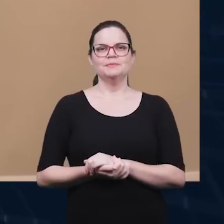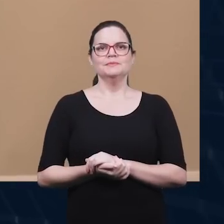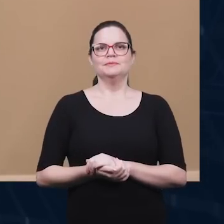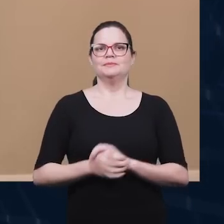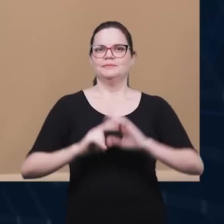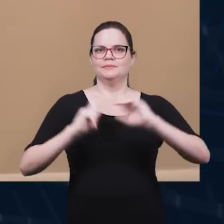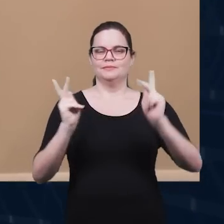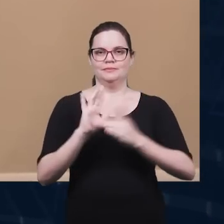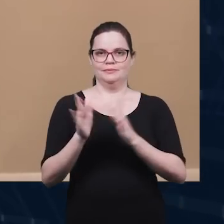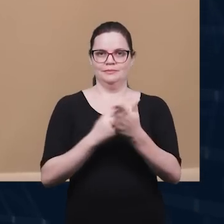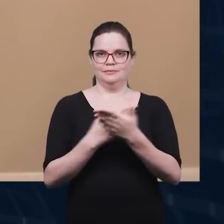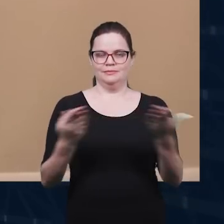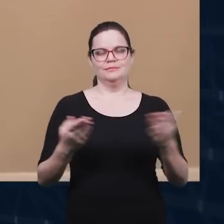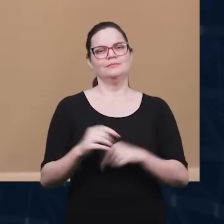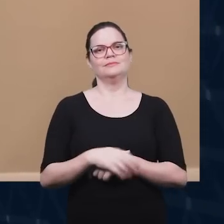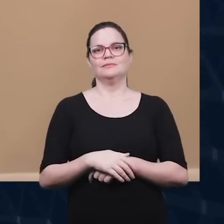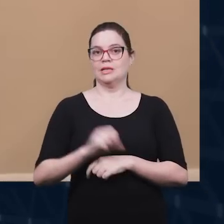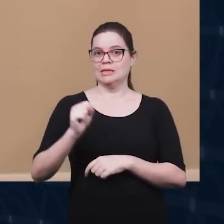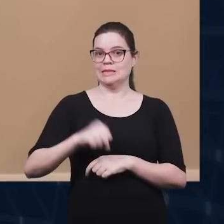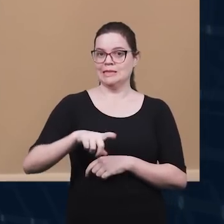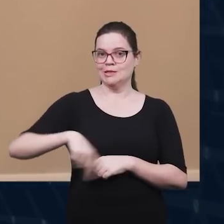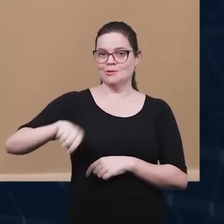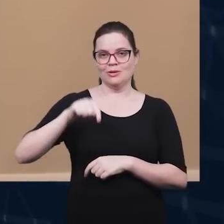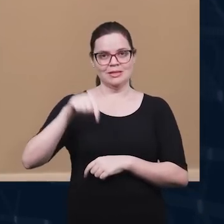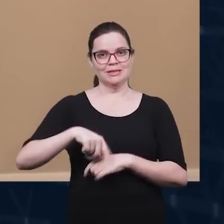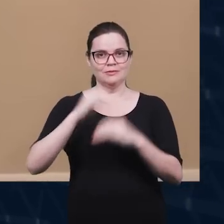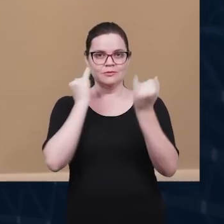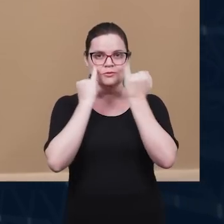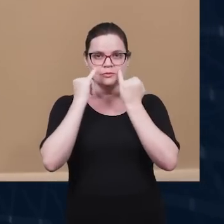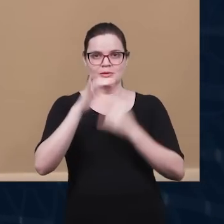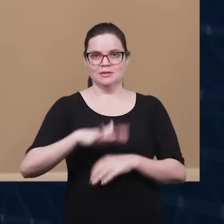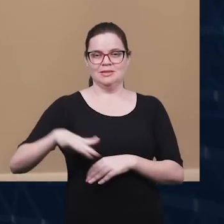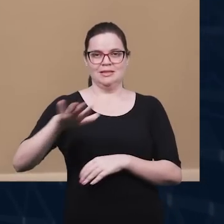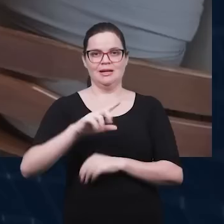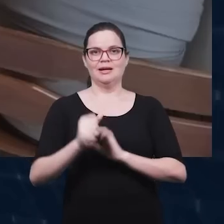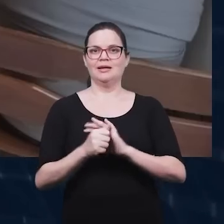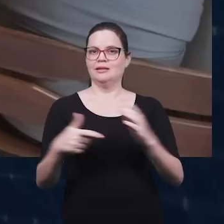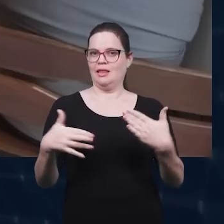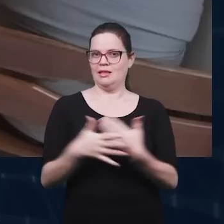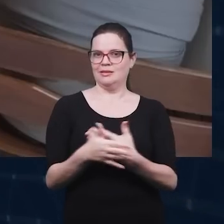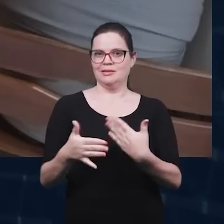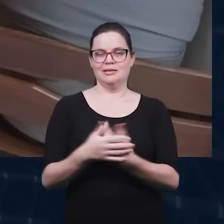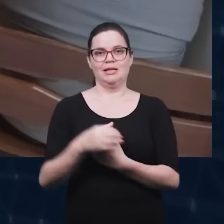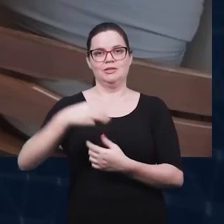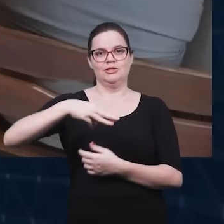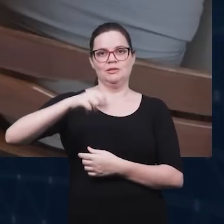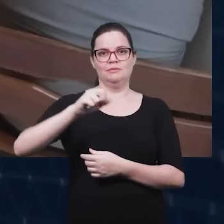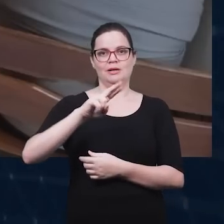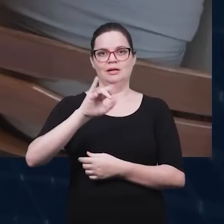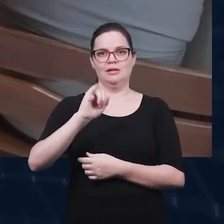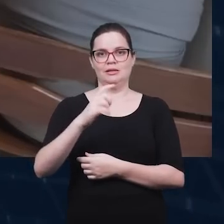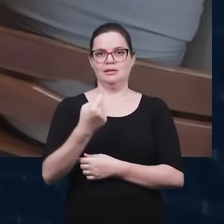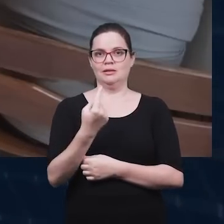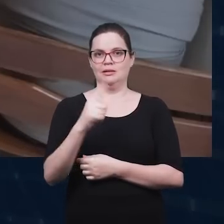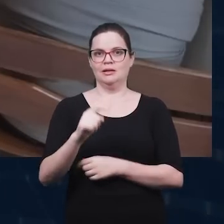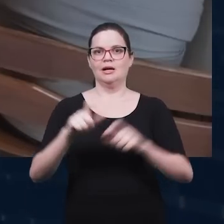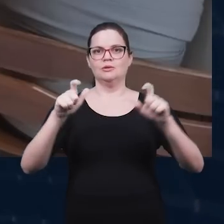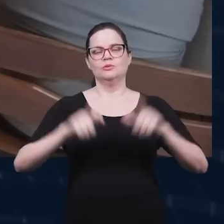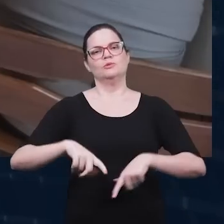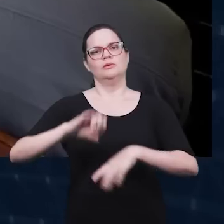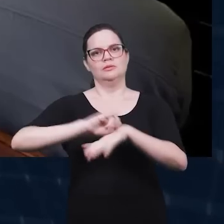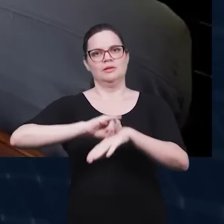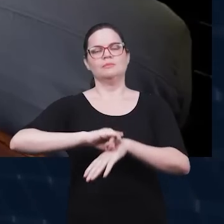paz do Senhor Jesus, irmão Hilton. Sim, vamos às informações aqui da Metropolitana. Em Maricá, município do estado do Rio de